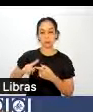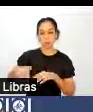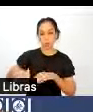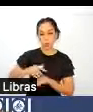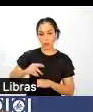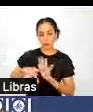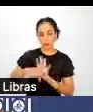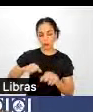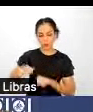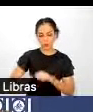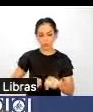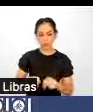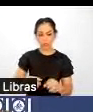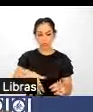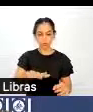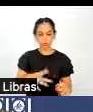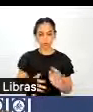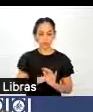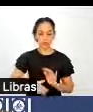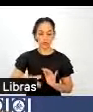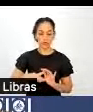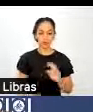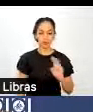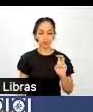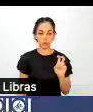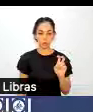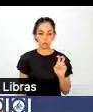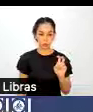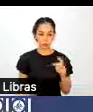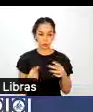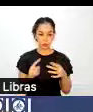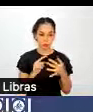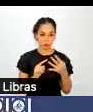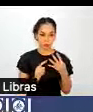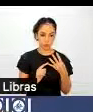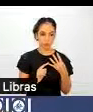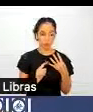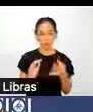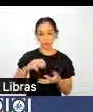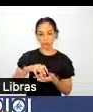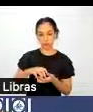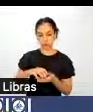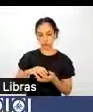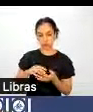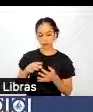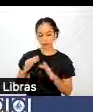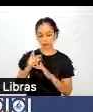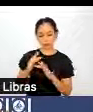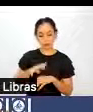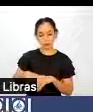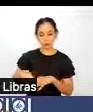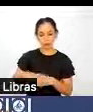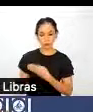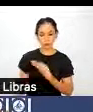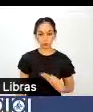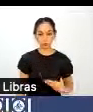parte da escolha de 5 pontos nevrálgicos do centro da cidade, espaços públicos de onde era